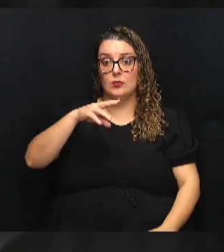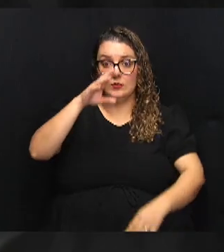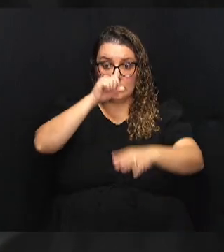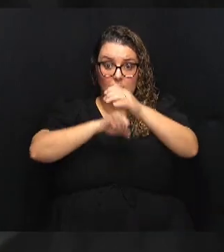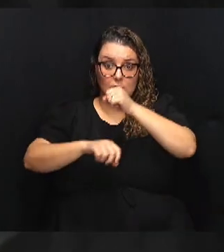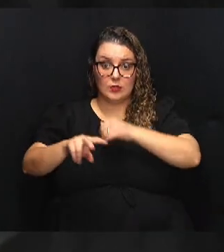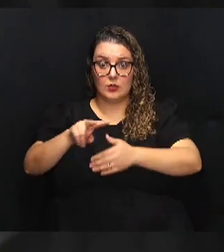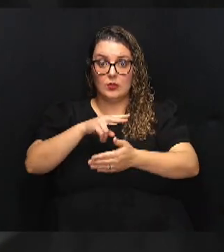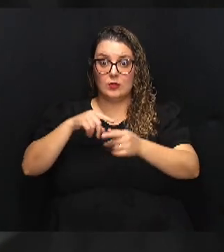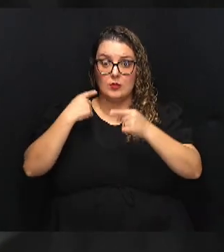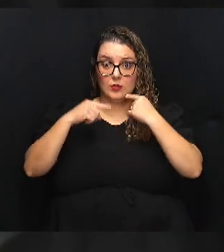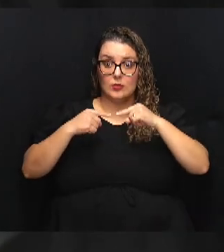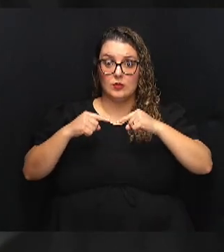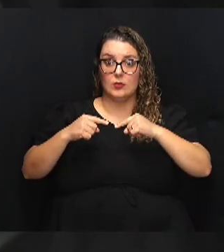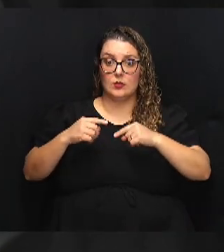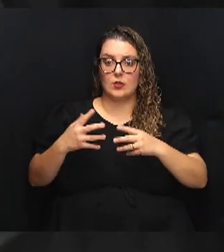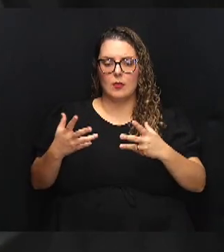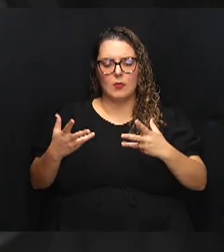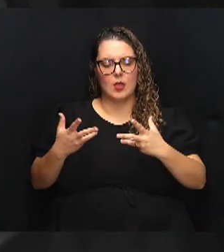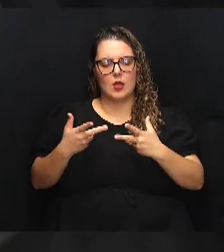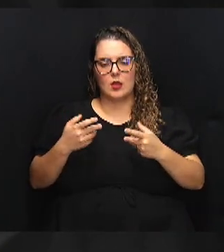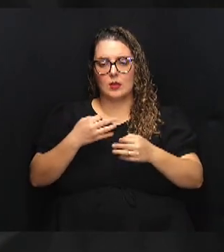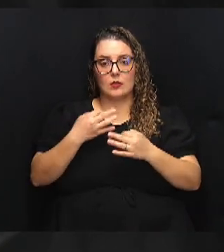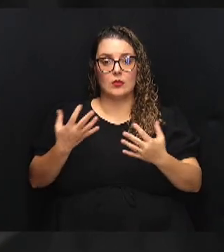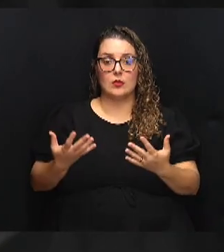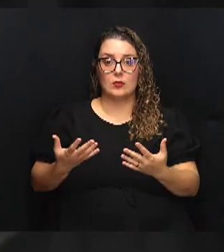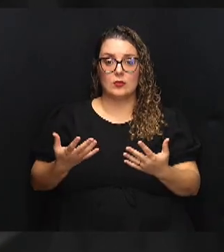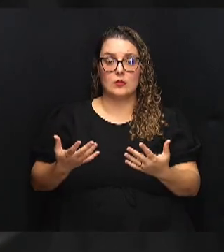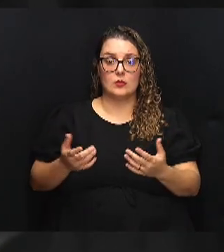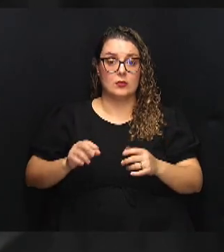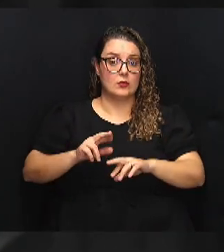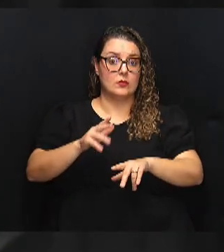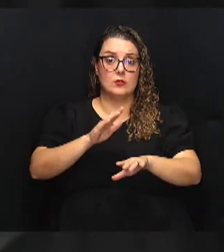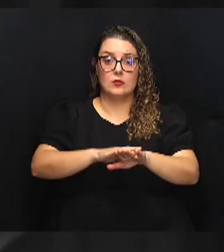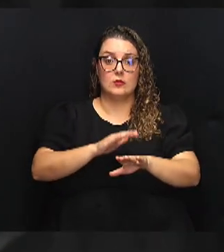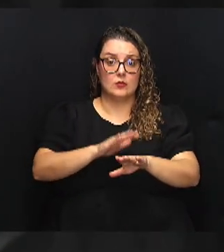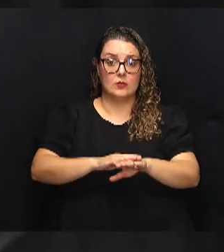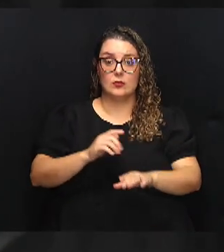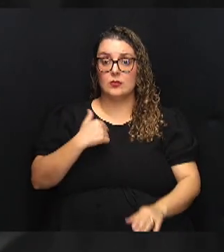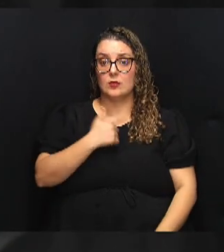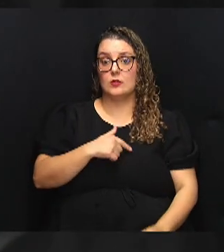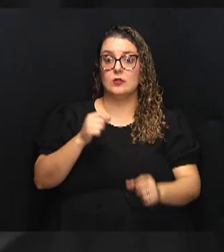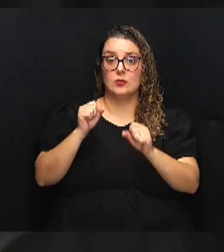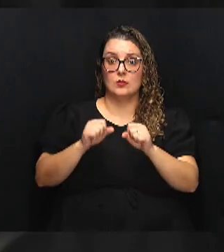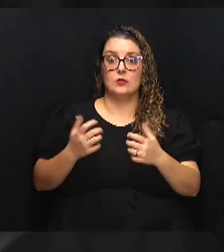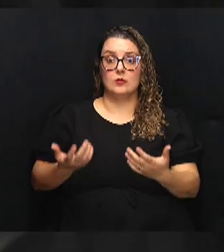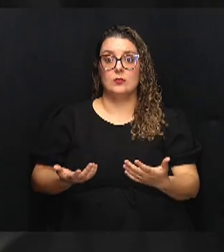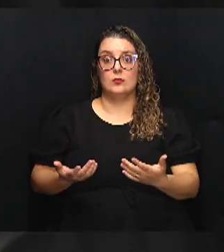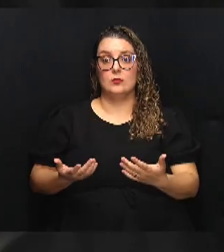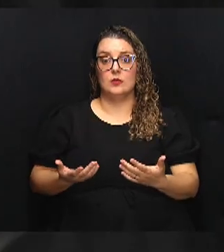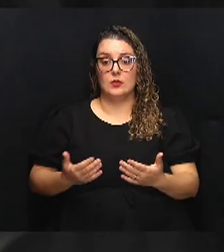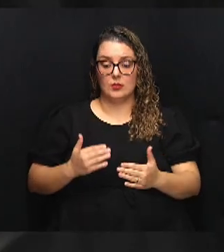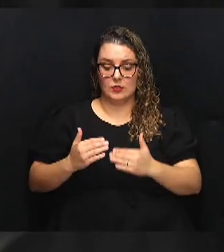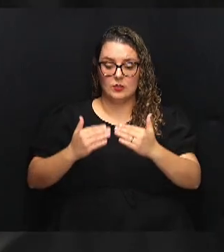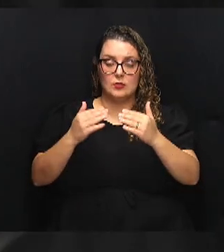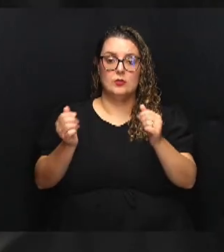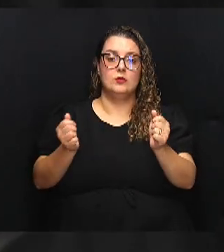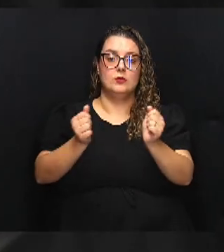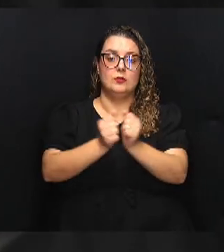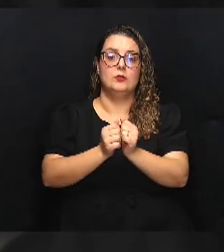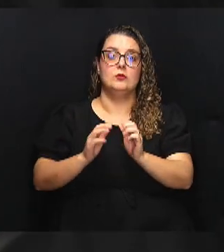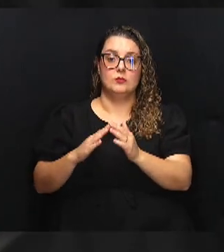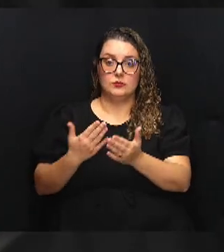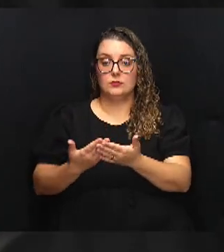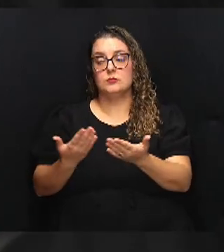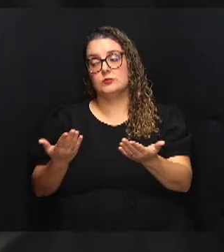do hino do Brasil, que é maravilhosa. Então, são várias ações que nós possamos desenvolver junto das escolas, né?